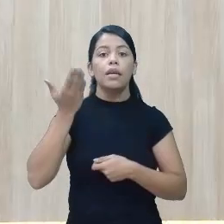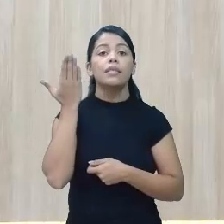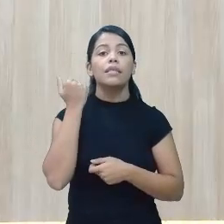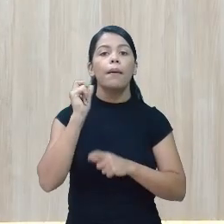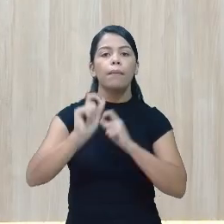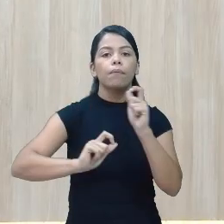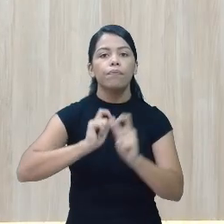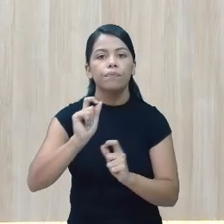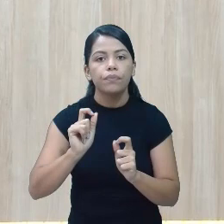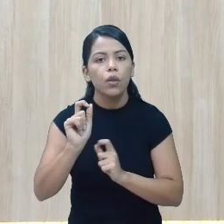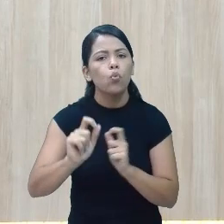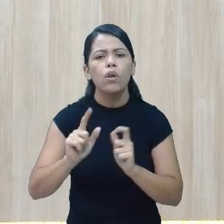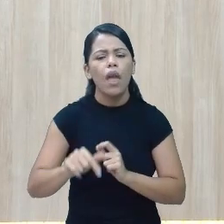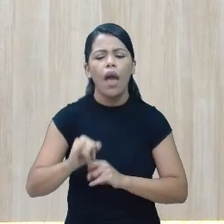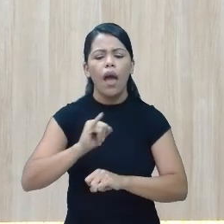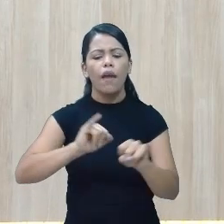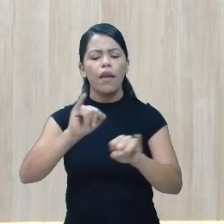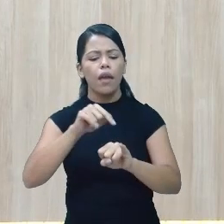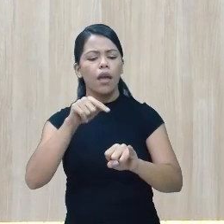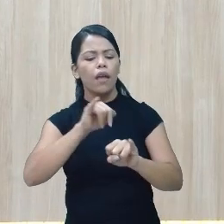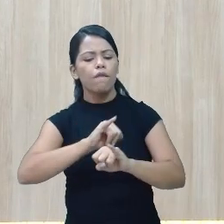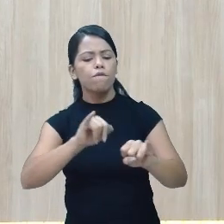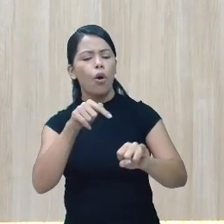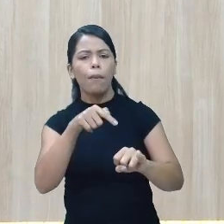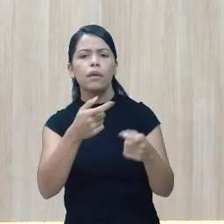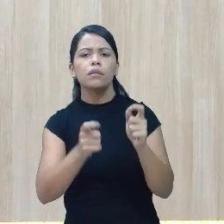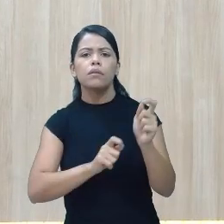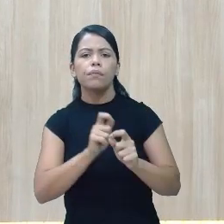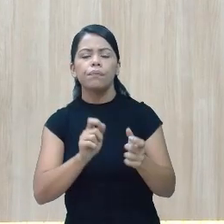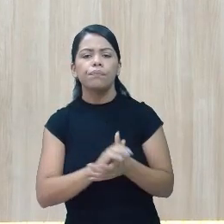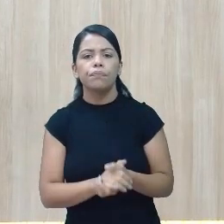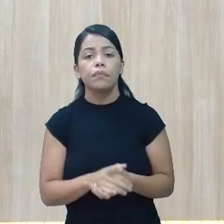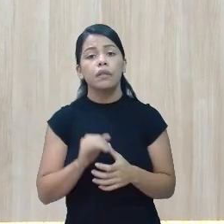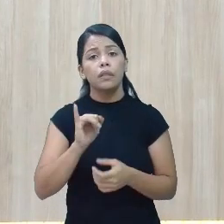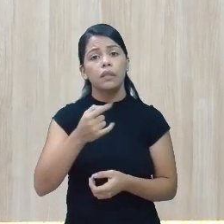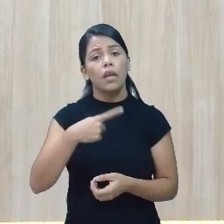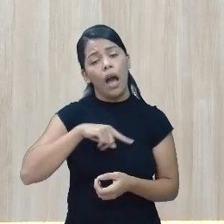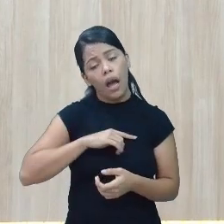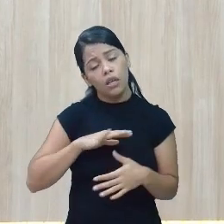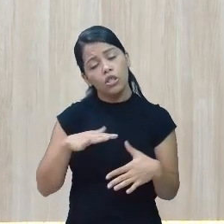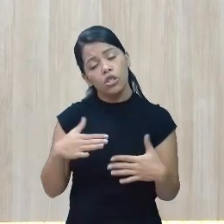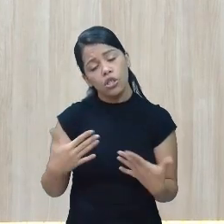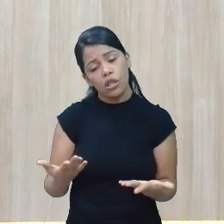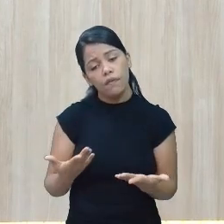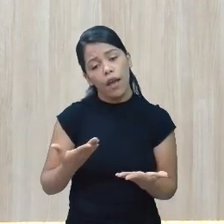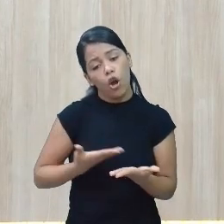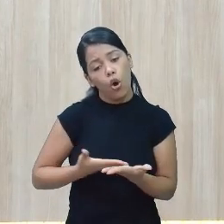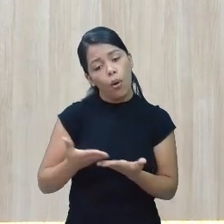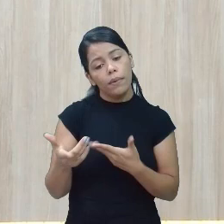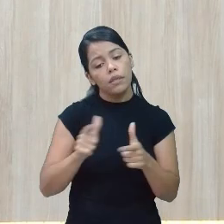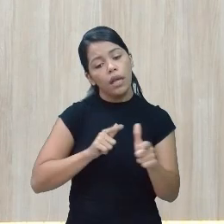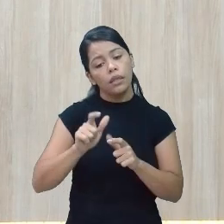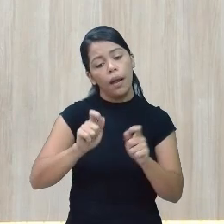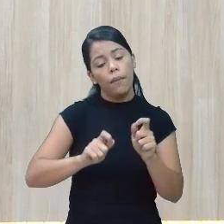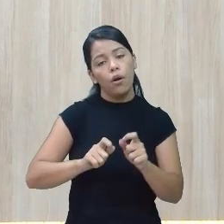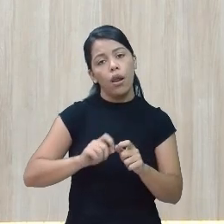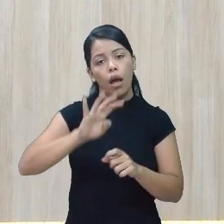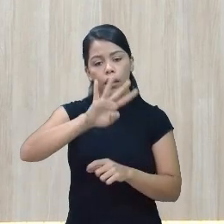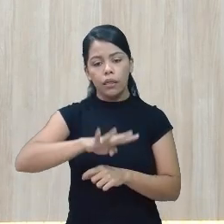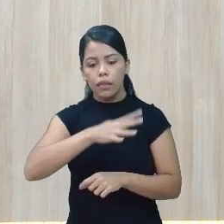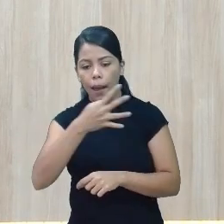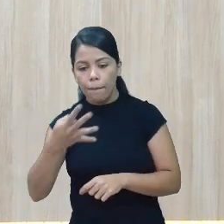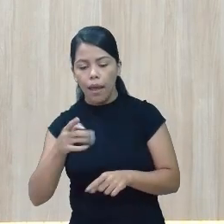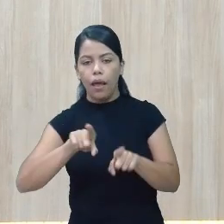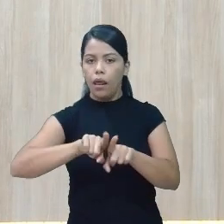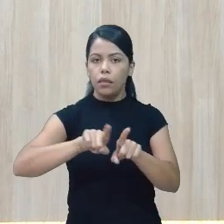é essa informação que a gente está tratando, né? Então, se a gente vai trabalhar com gráficos, tabelas na aula de matemática, a